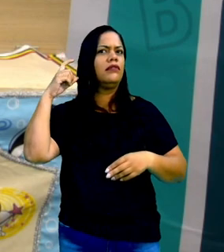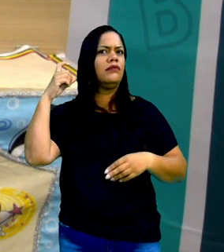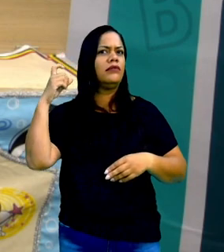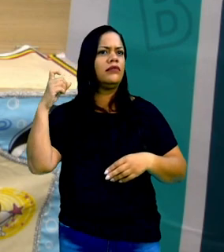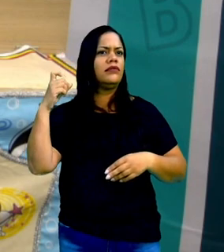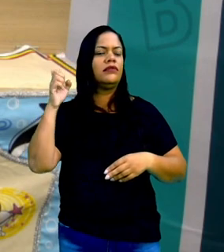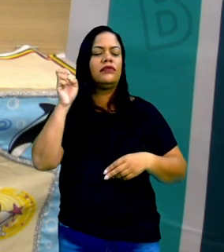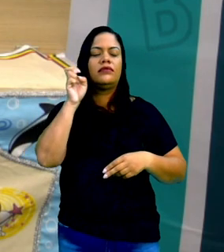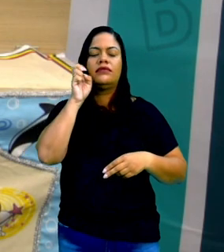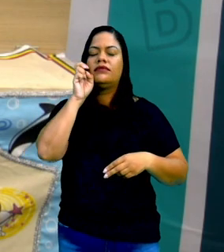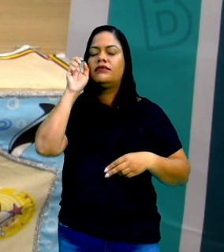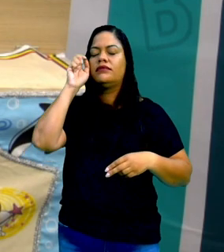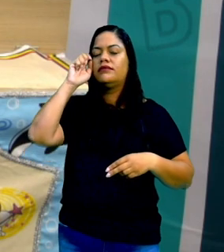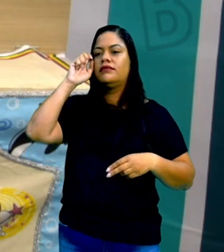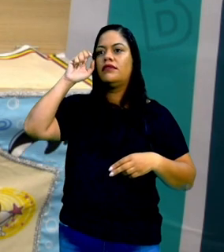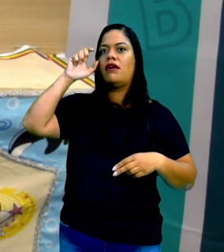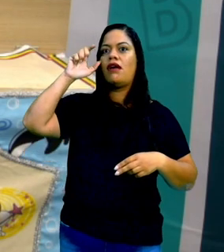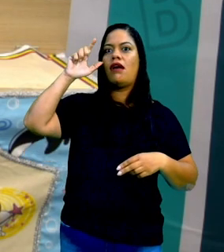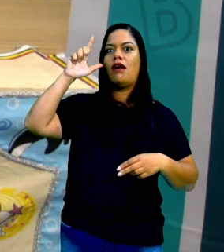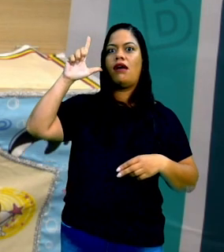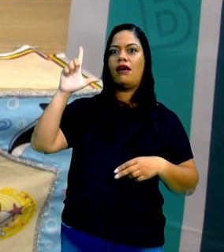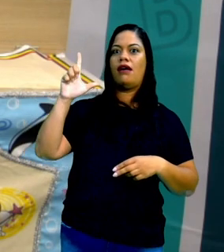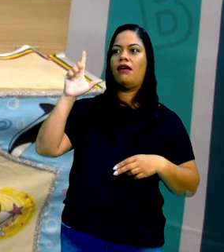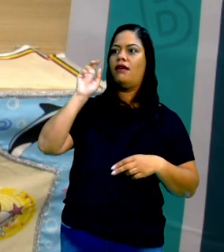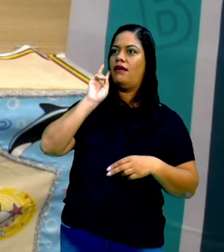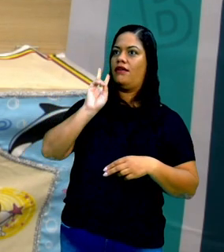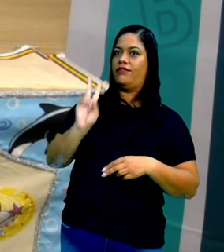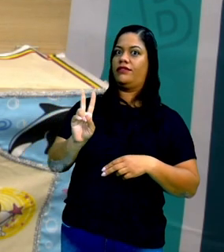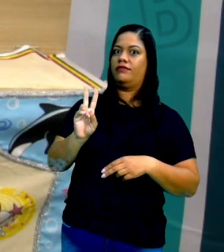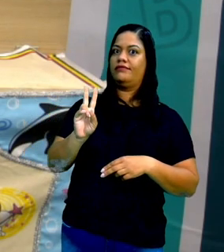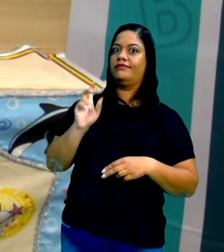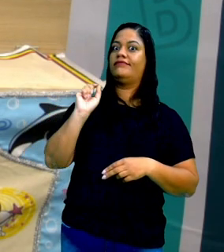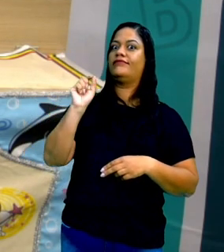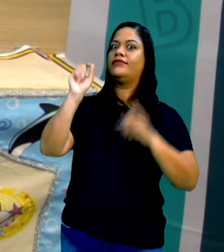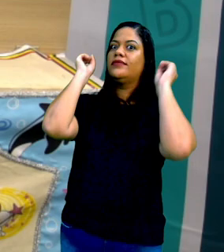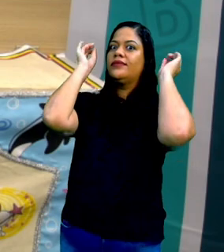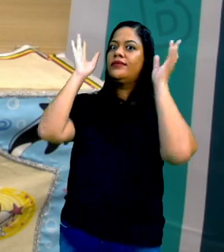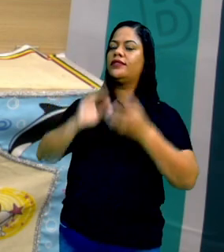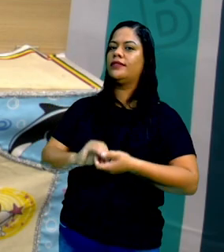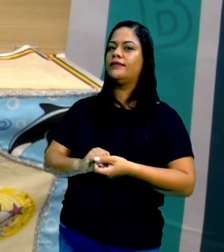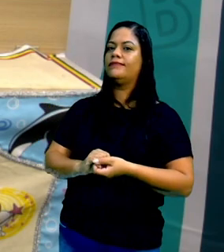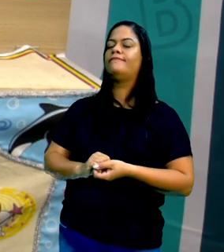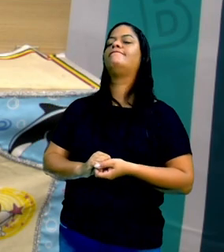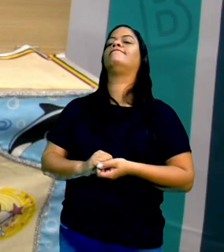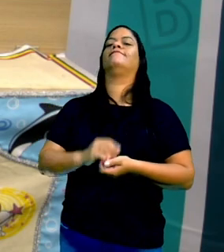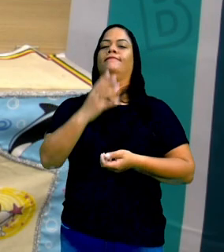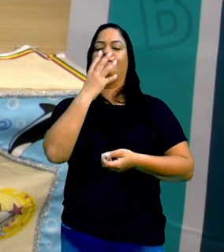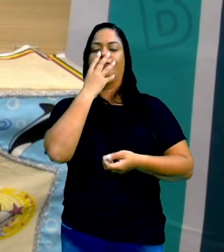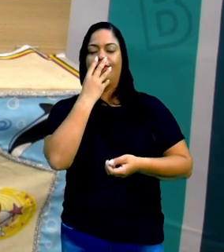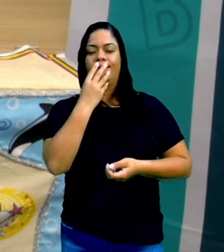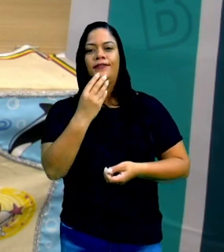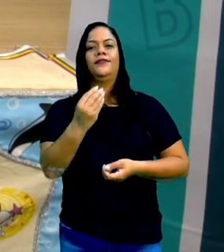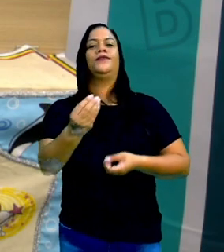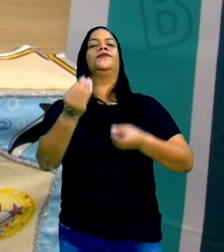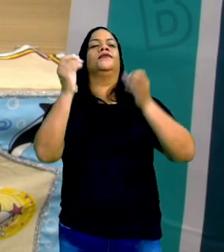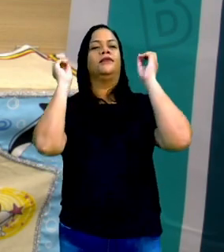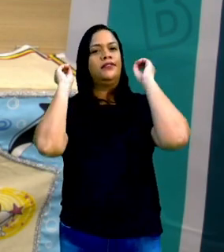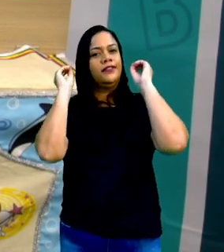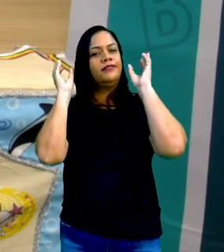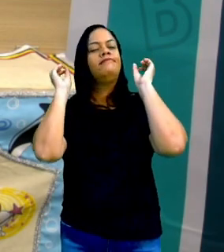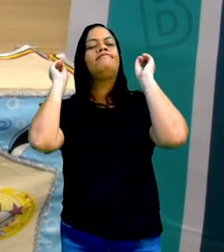olhar, leiturinha, imagina o que era. Não me diga que é o lobo. Isso mesmo,